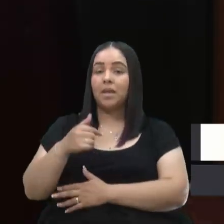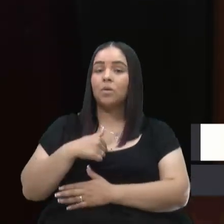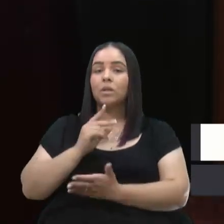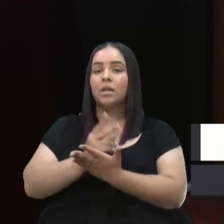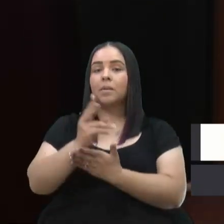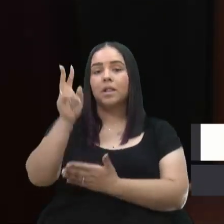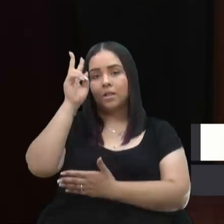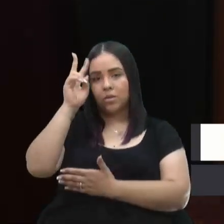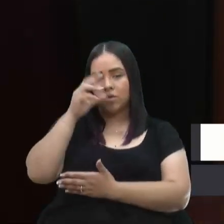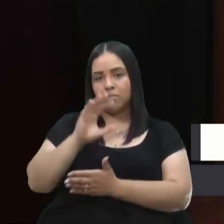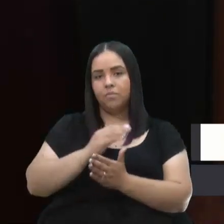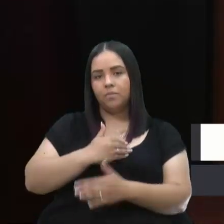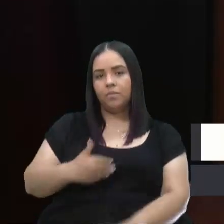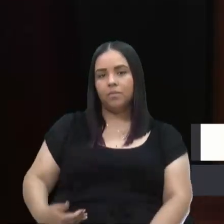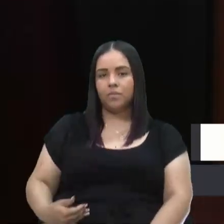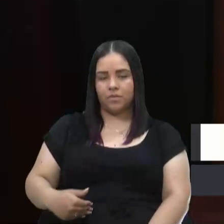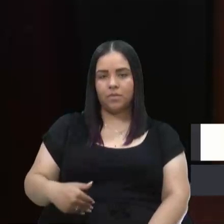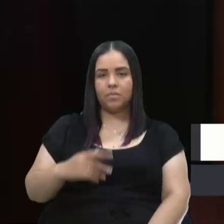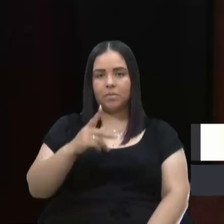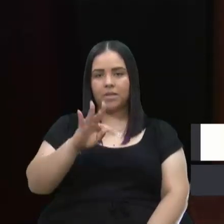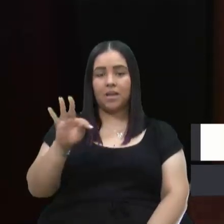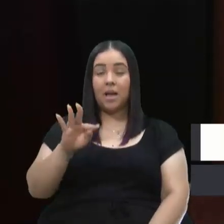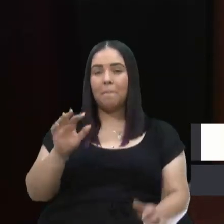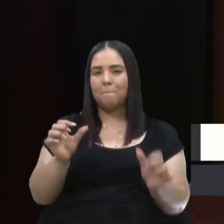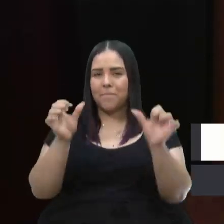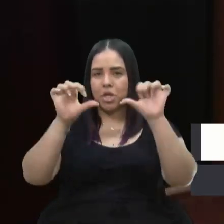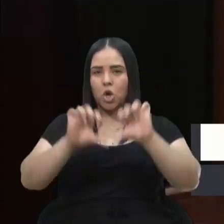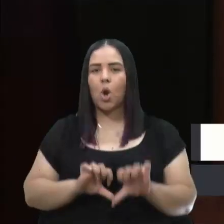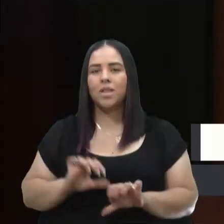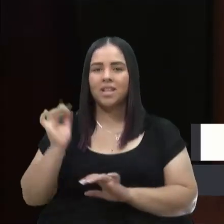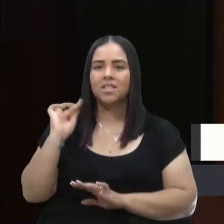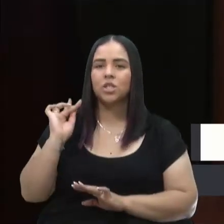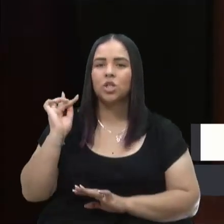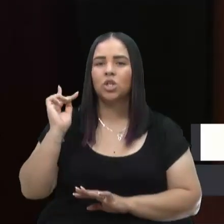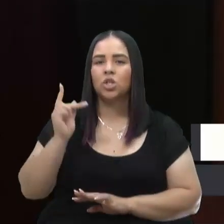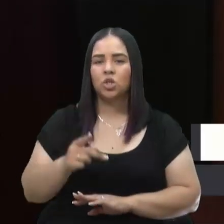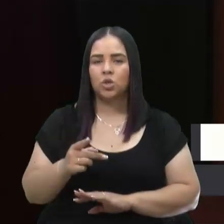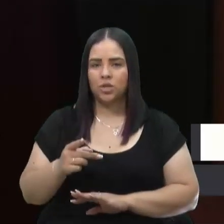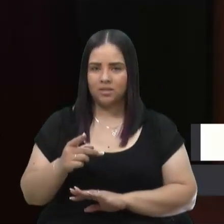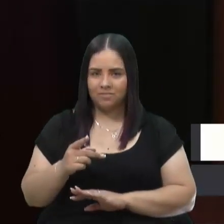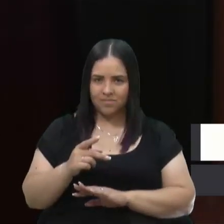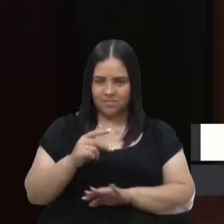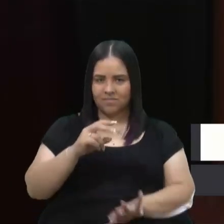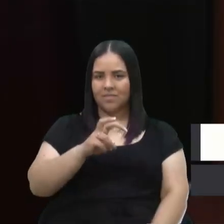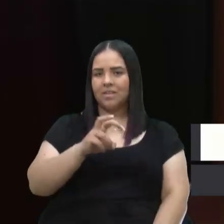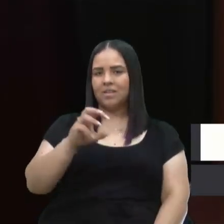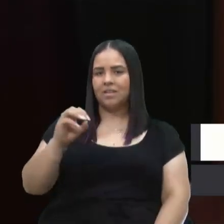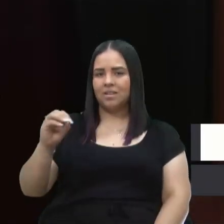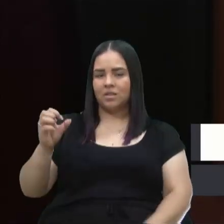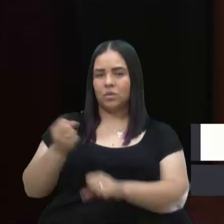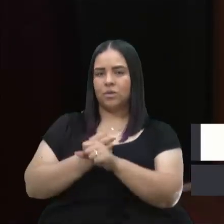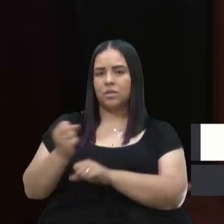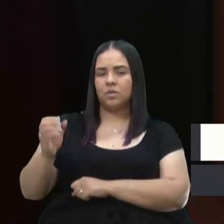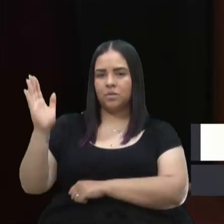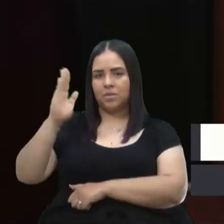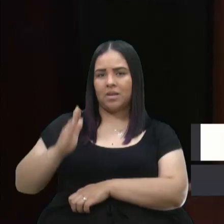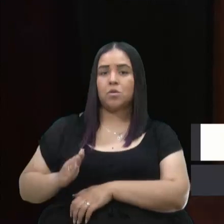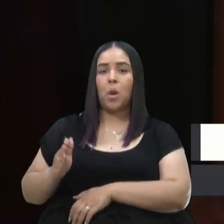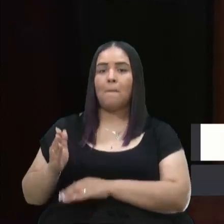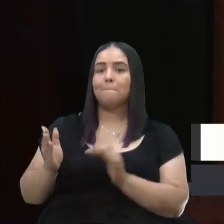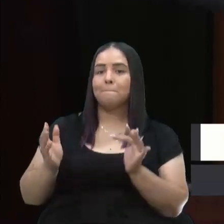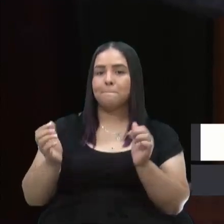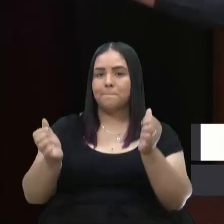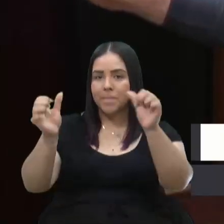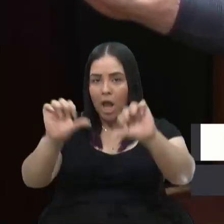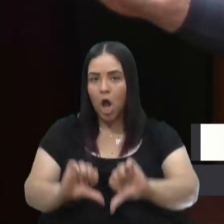governo petista entregou a pior recessão da história dos 500 anos do Brasil, a pior.